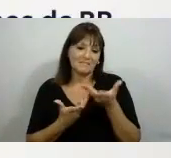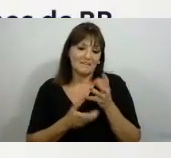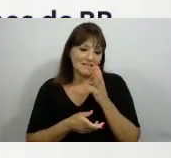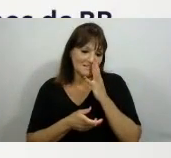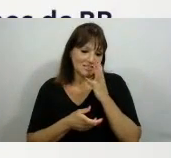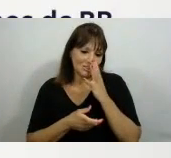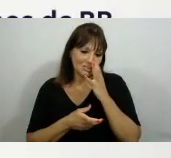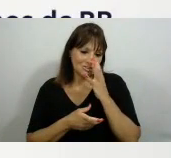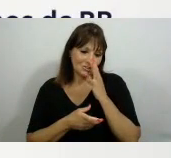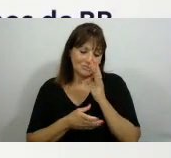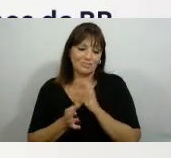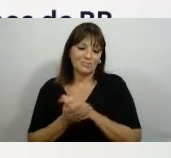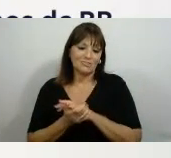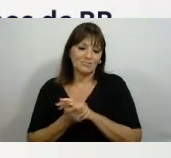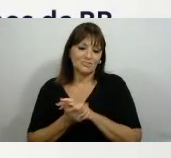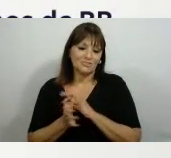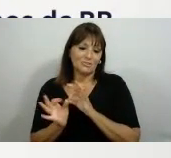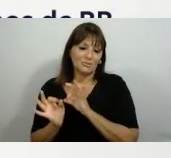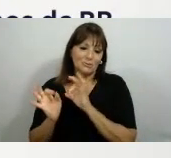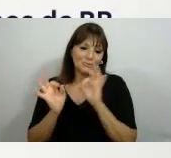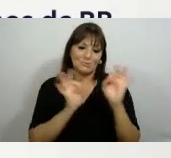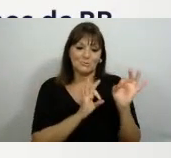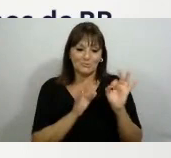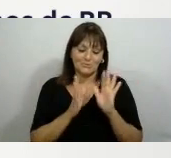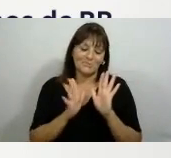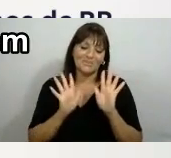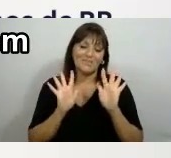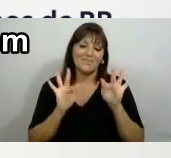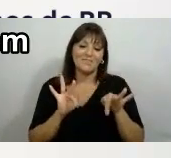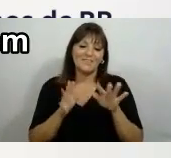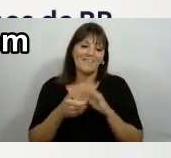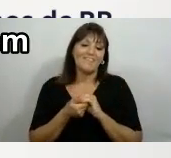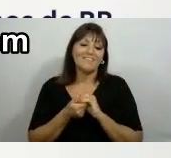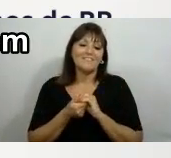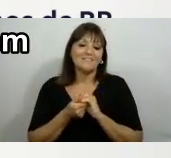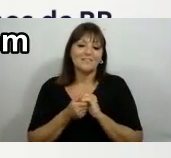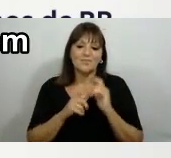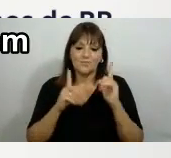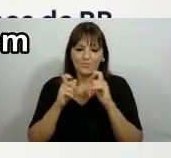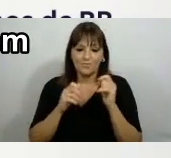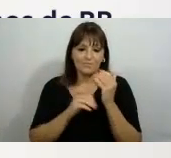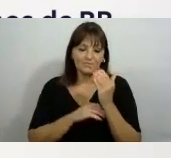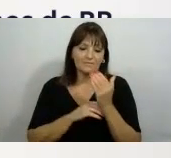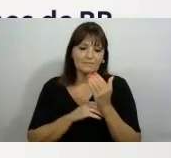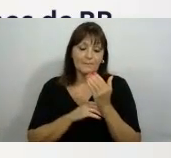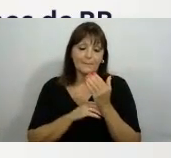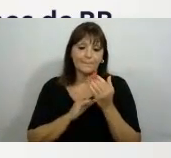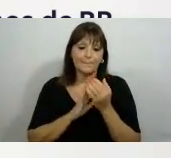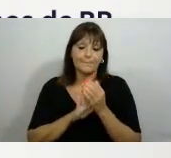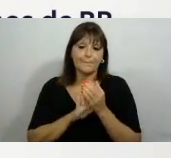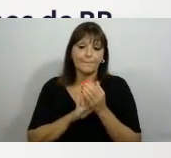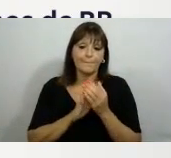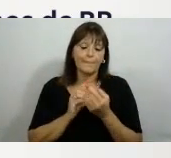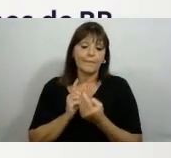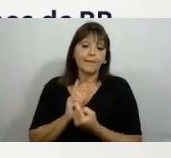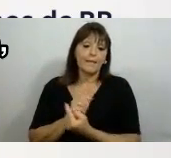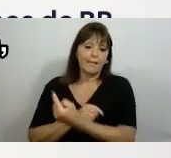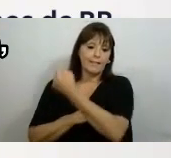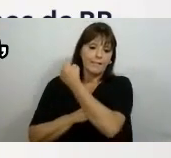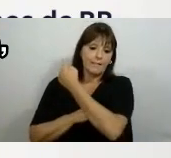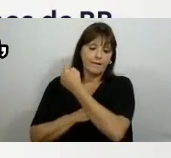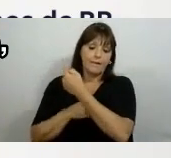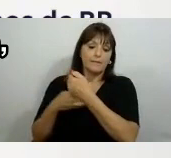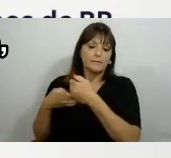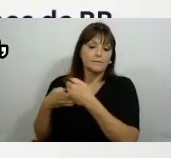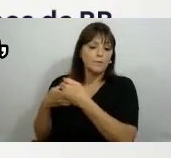final. Na foto, descrevendo, eu estou à frente de um mural onde tem tipo